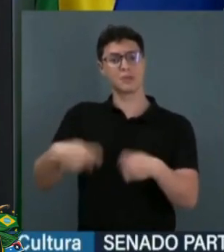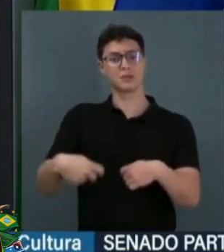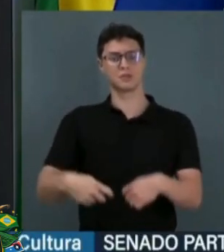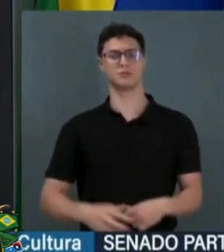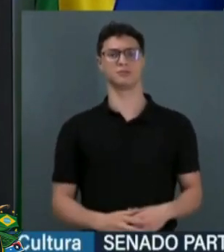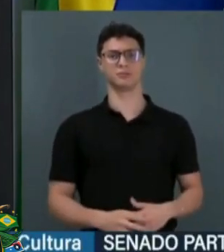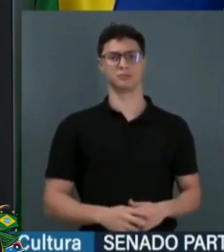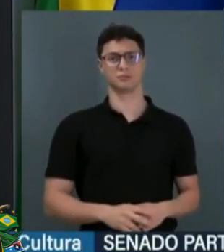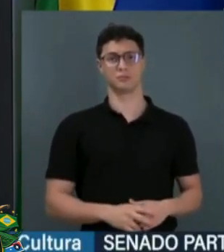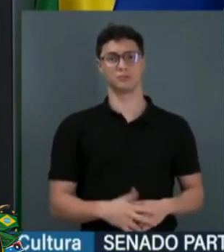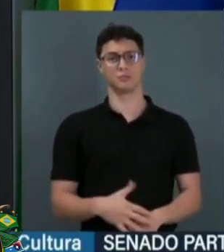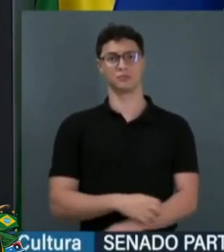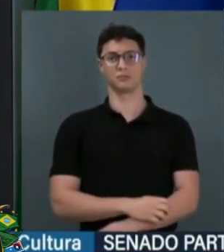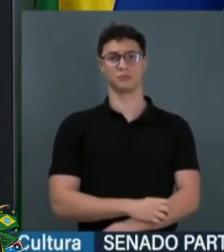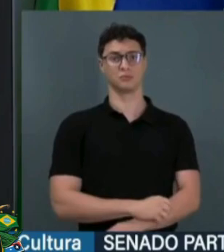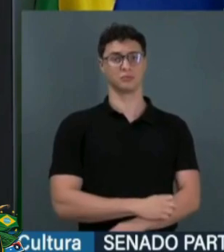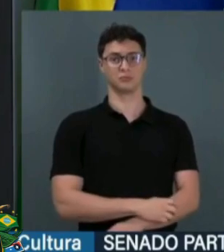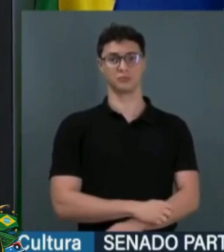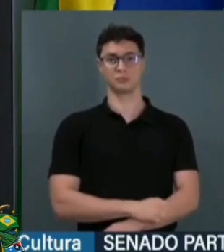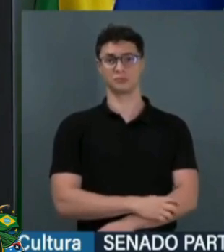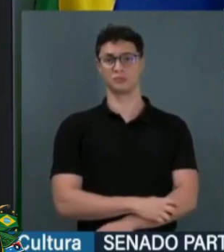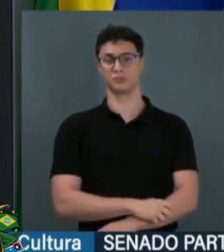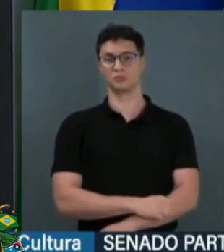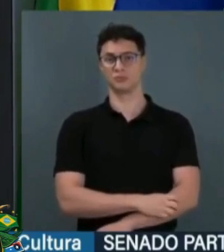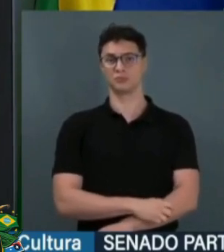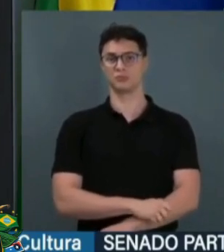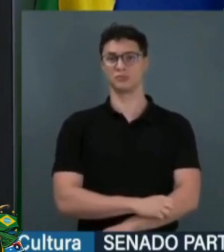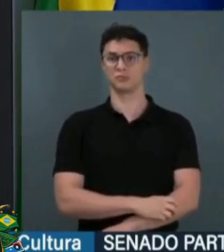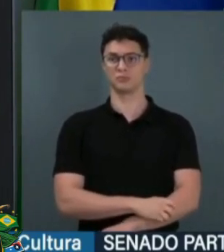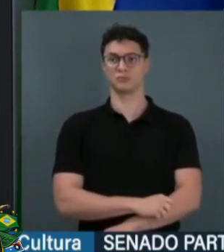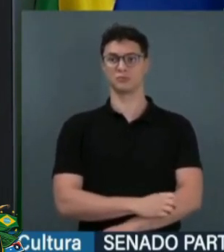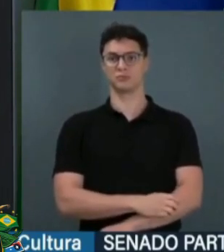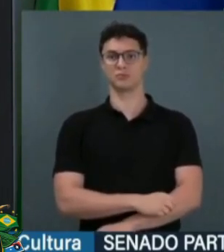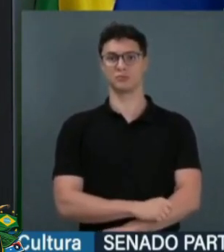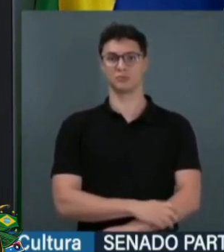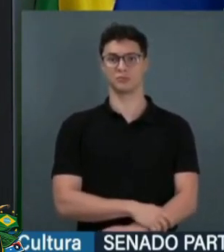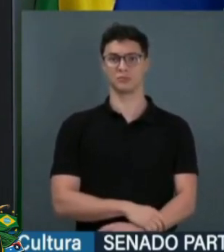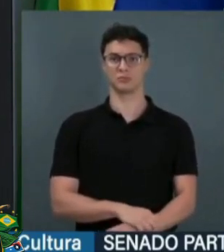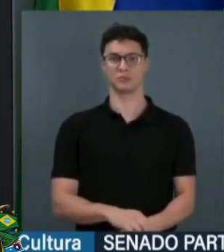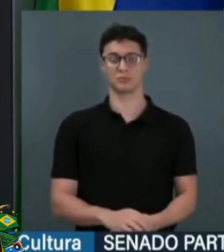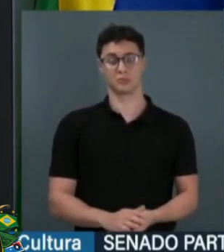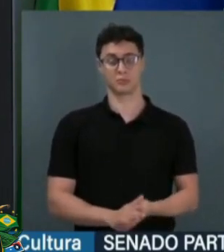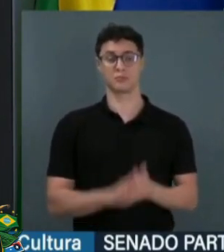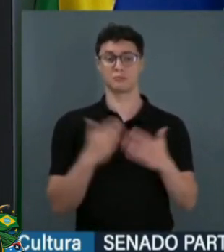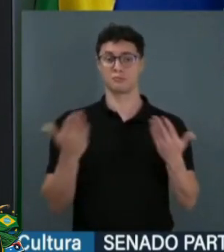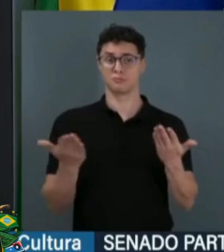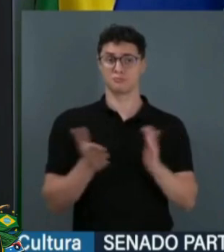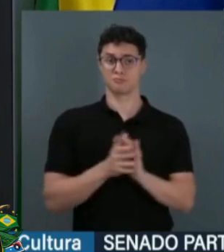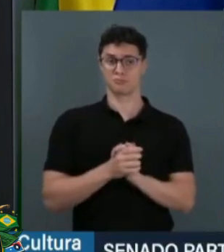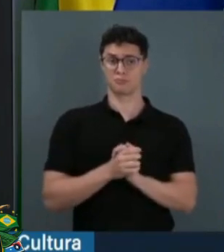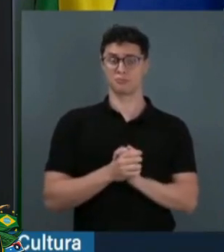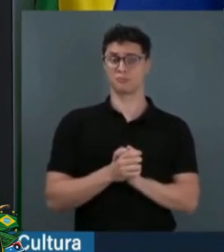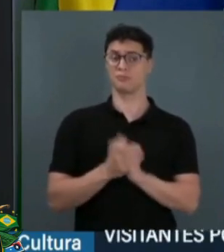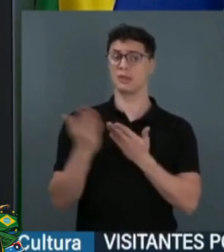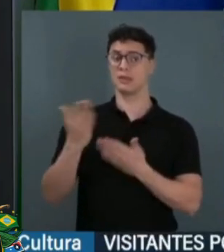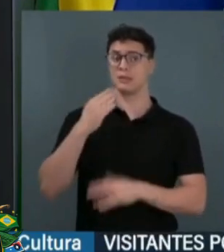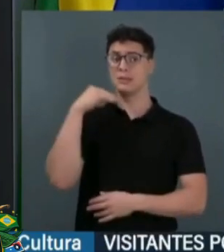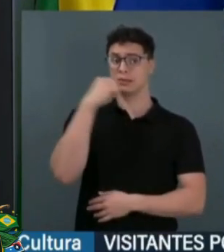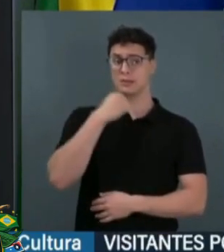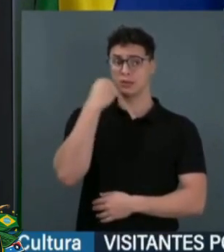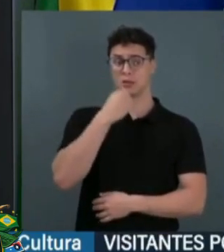esclarecer aqui, foi muito bom a colega Damares, a senadora Damares, ter tocado nesse assunto, não estava nem aqui